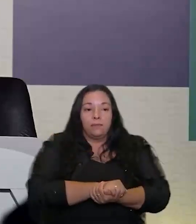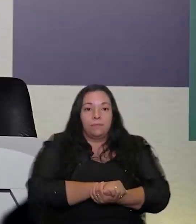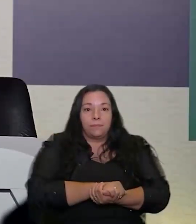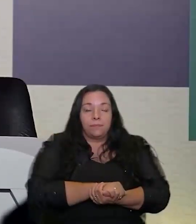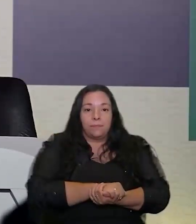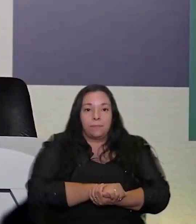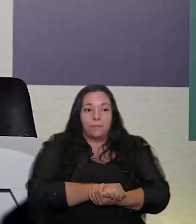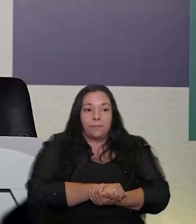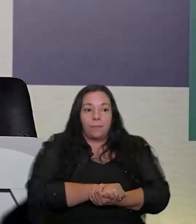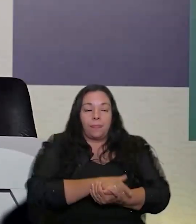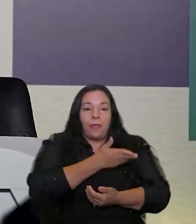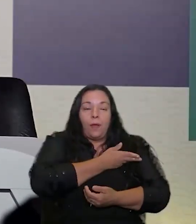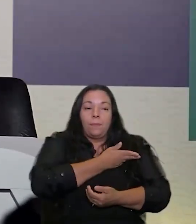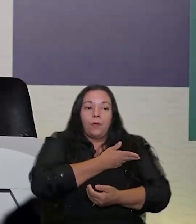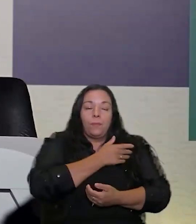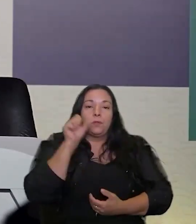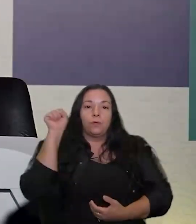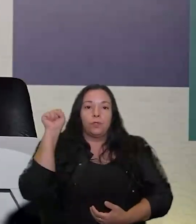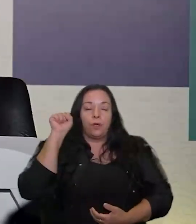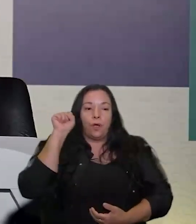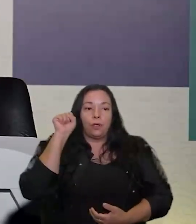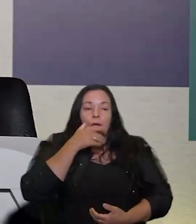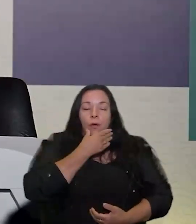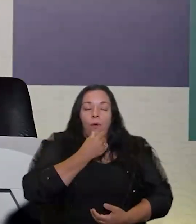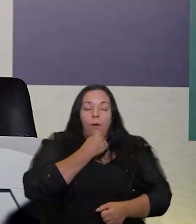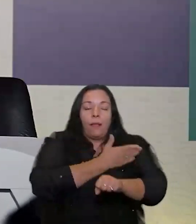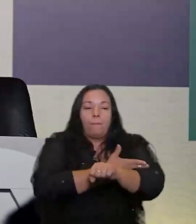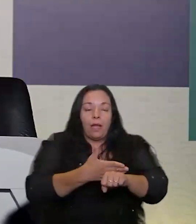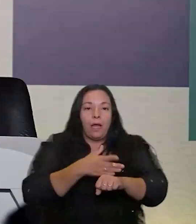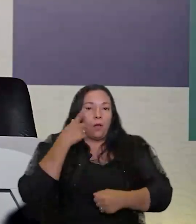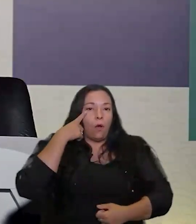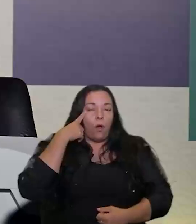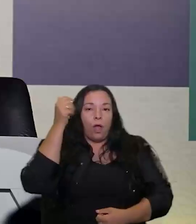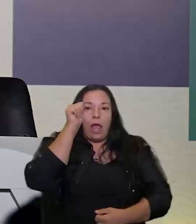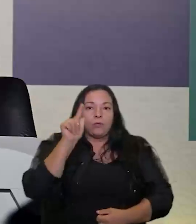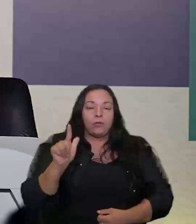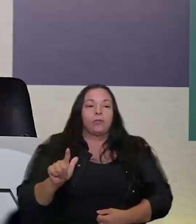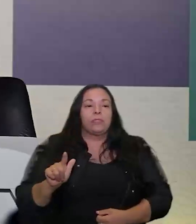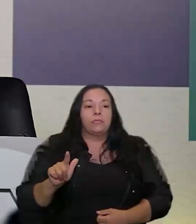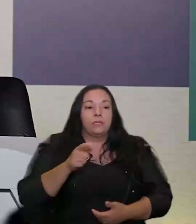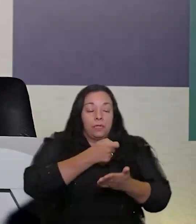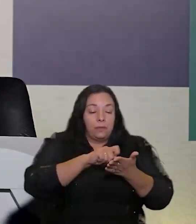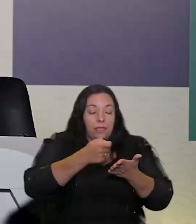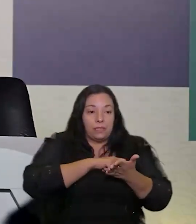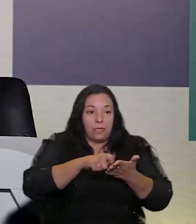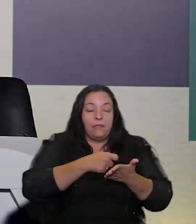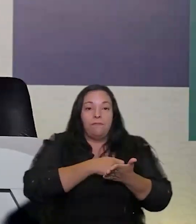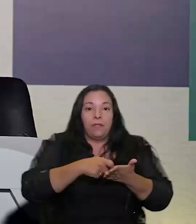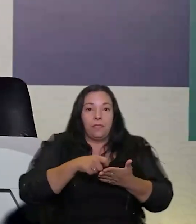que era um colega meu sociólogo, que era um homem branco, argentino, de olhos azuis e louro, mas que escrevia sobre